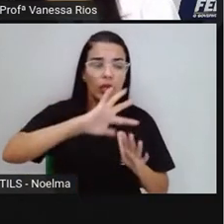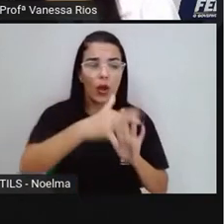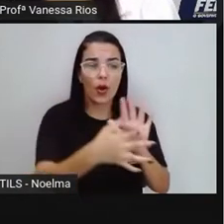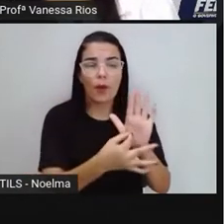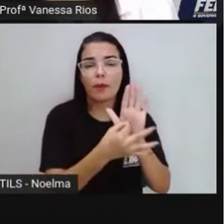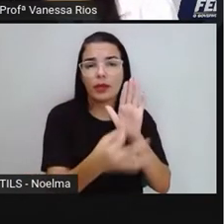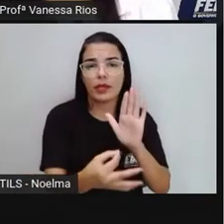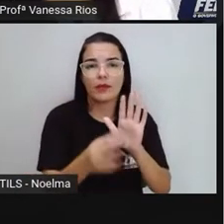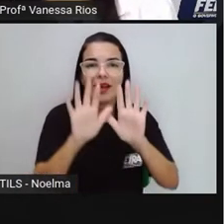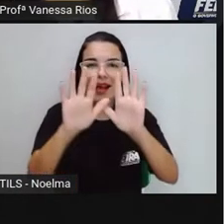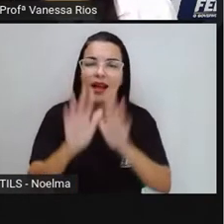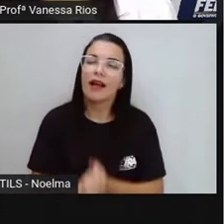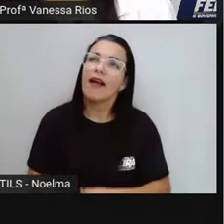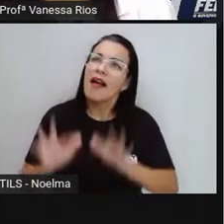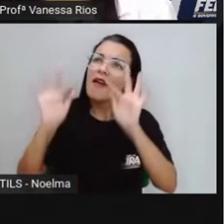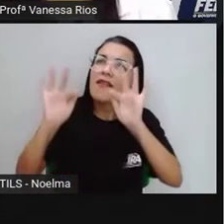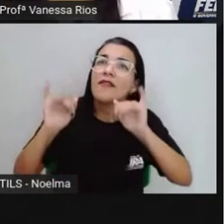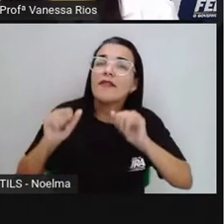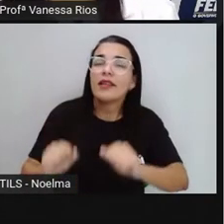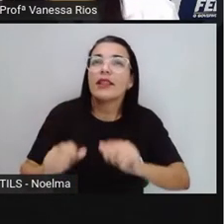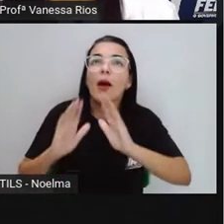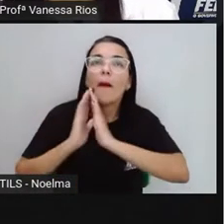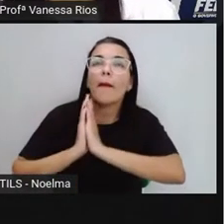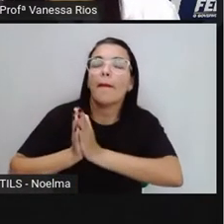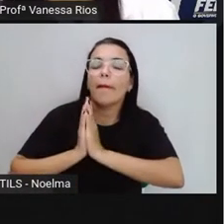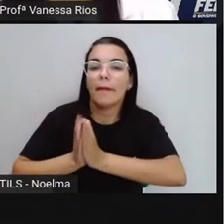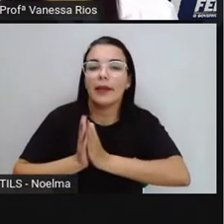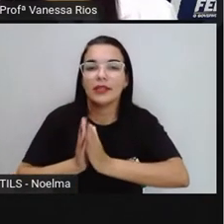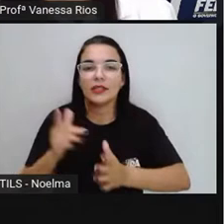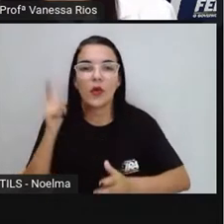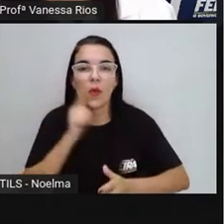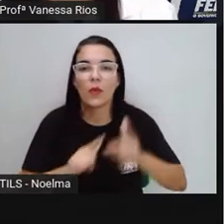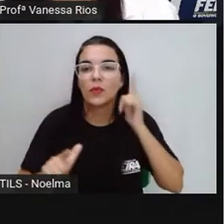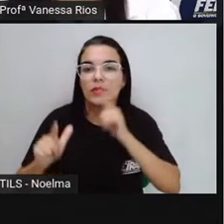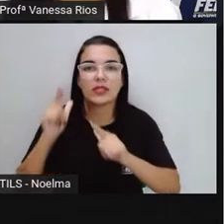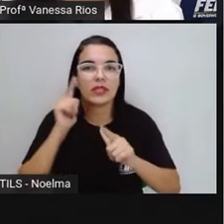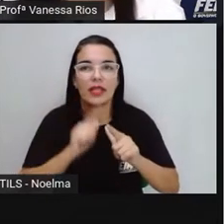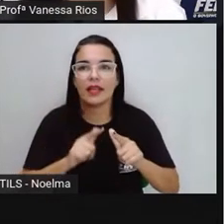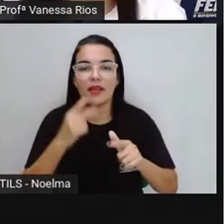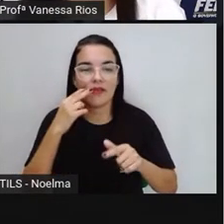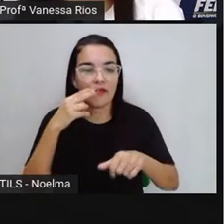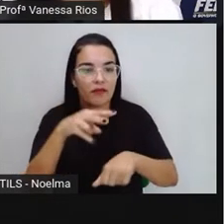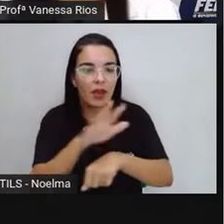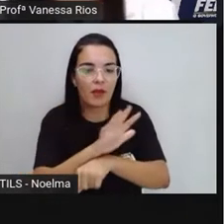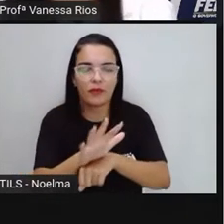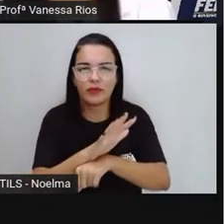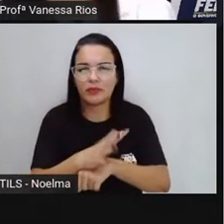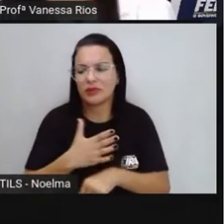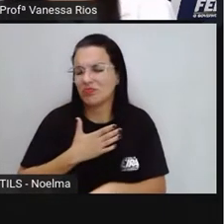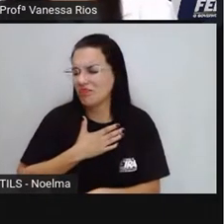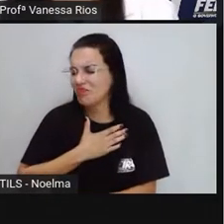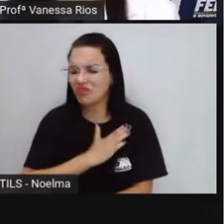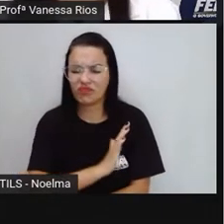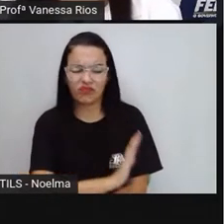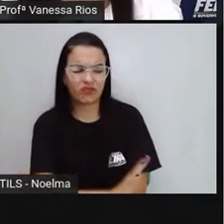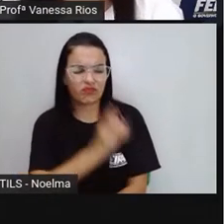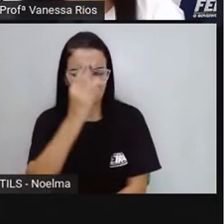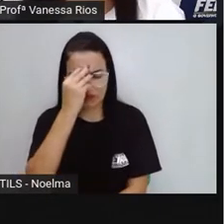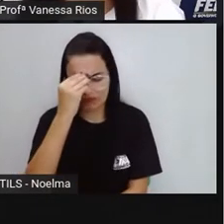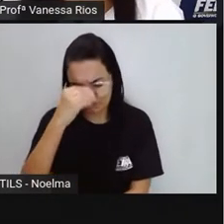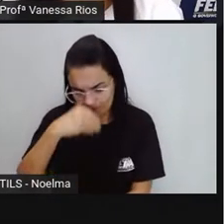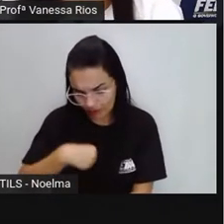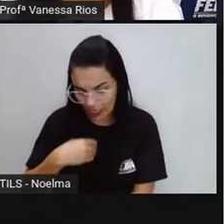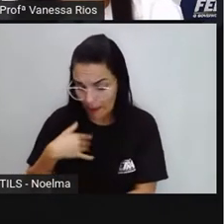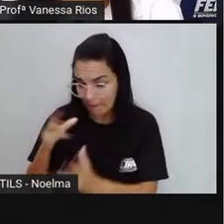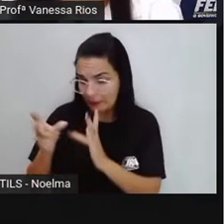escreveu. Finalmente assisti a essa obra e posso dizer que estou decepcionado. Não gostei, minha esposa não